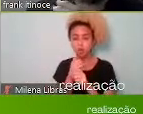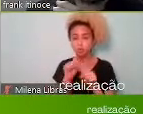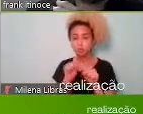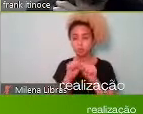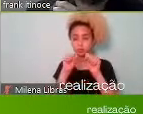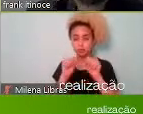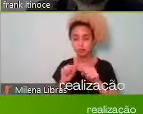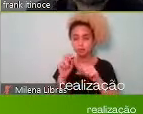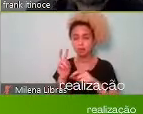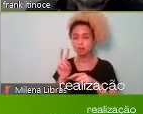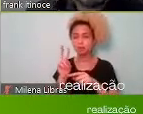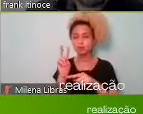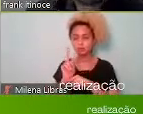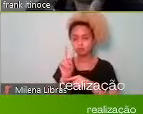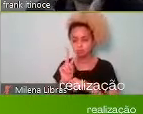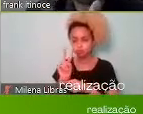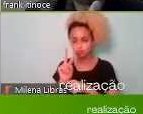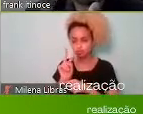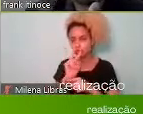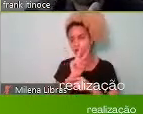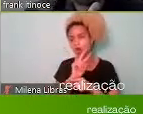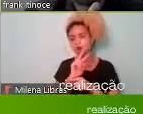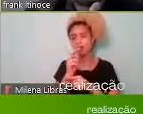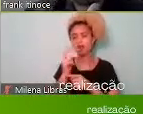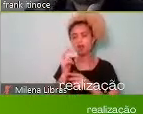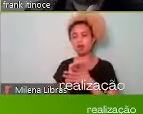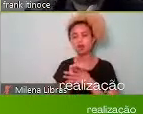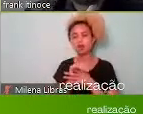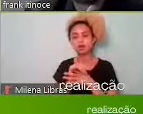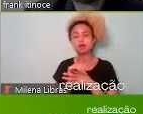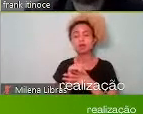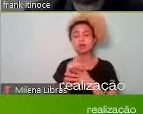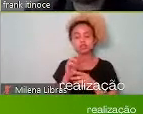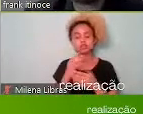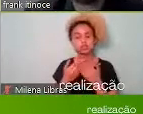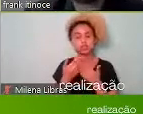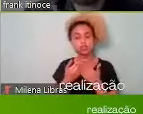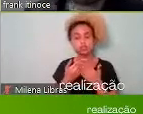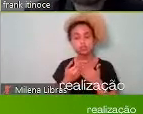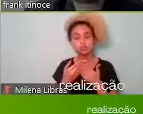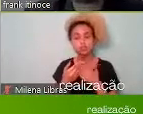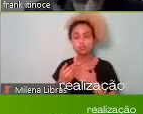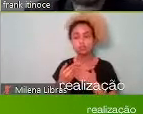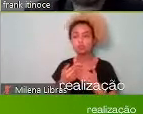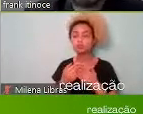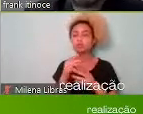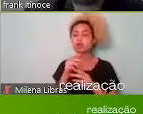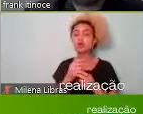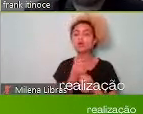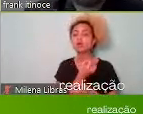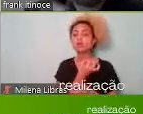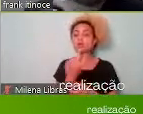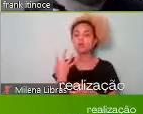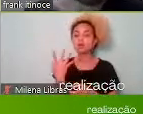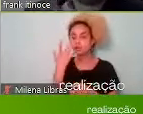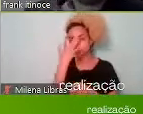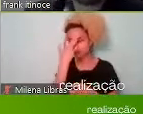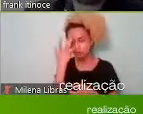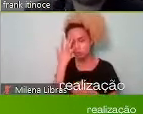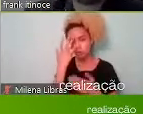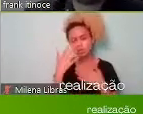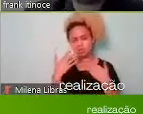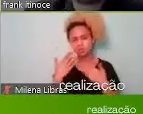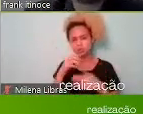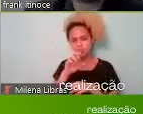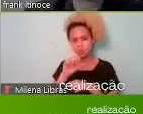determinada ocupação, a gente estuda a característica da população, dos equipamentos. Então, quando você muda